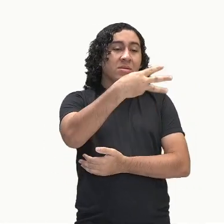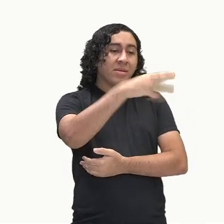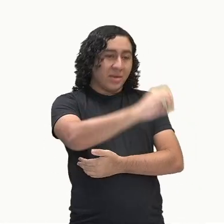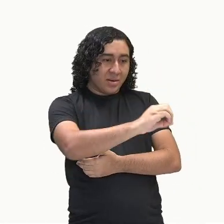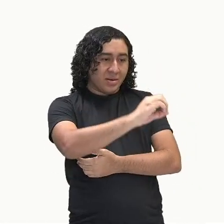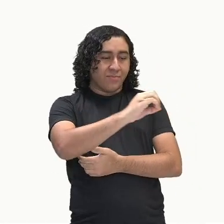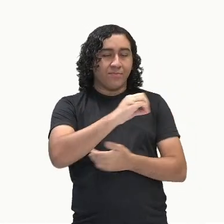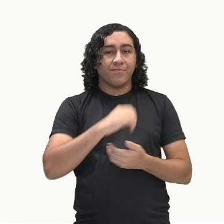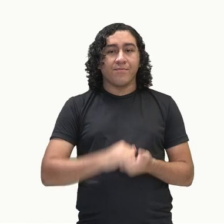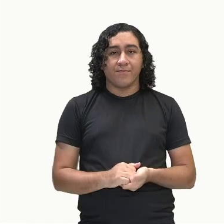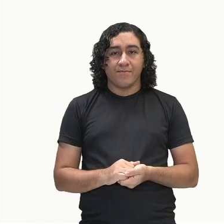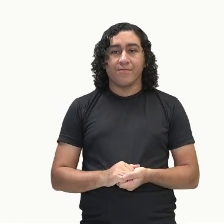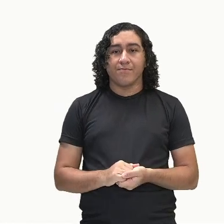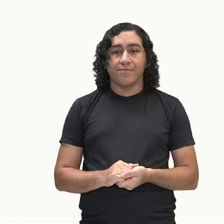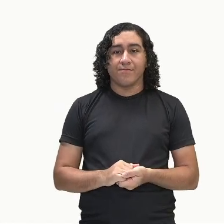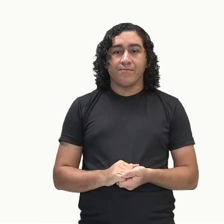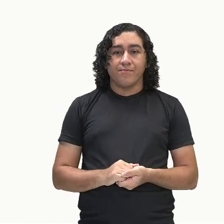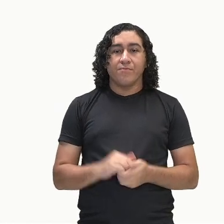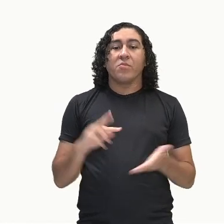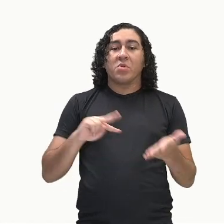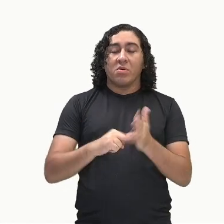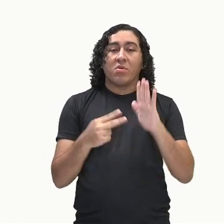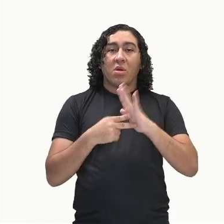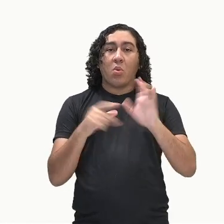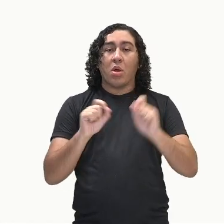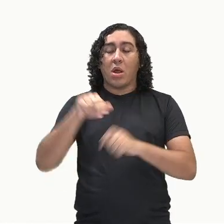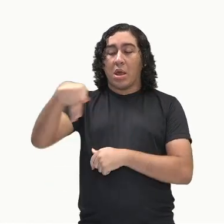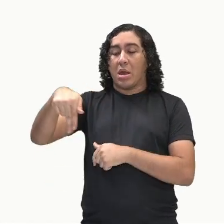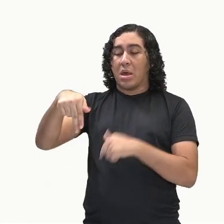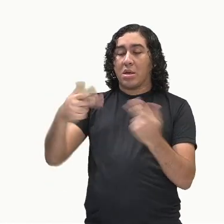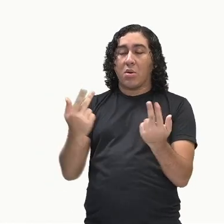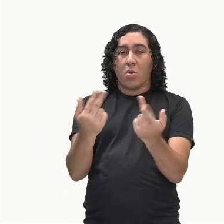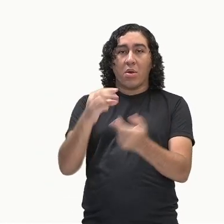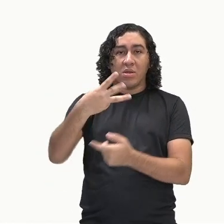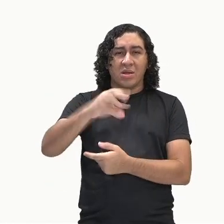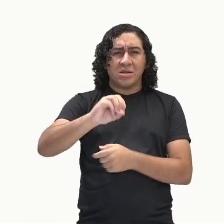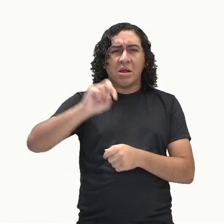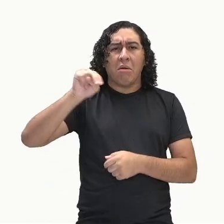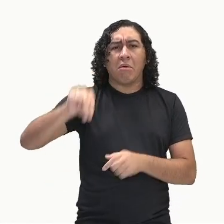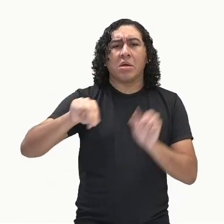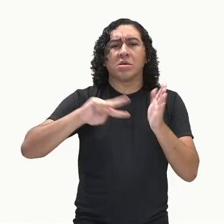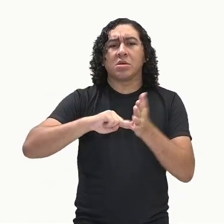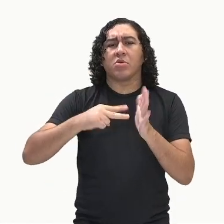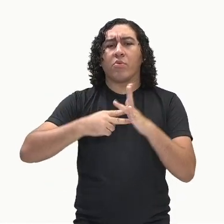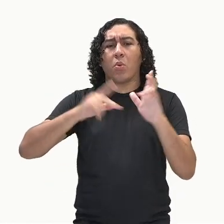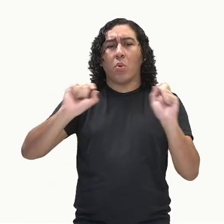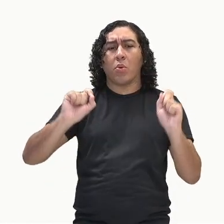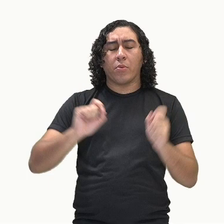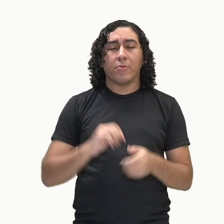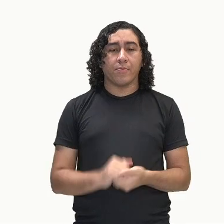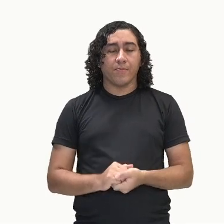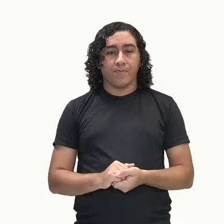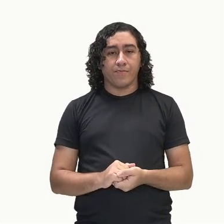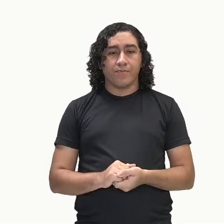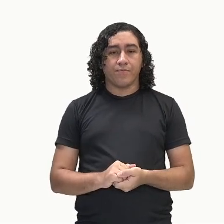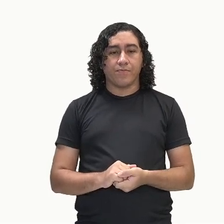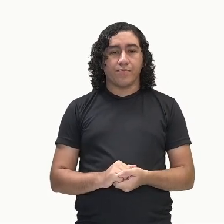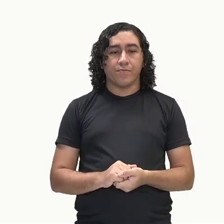igual a 30, ou seja, N igual a 30. Quem é esse N? Esse N